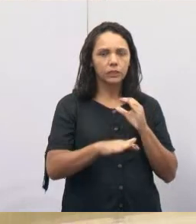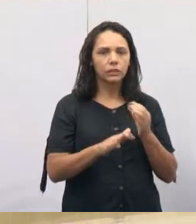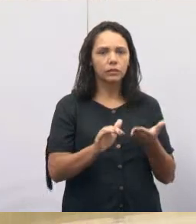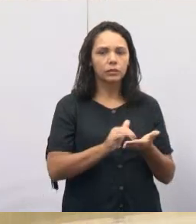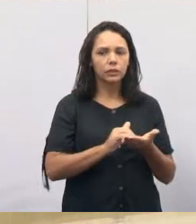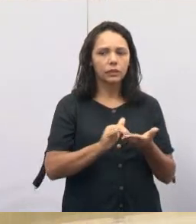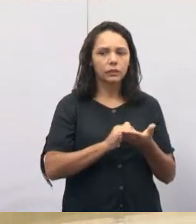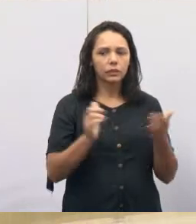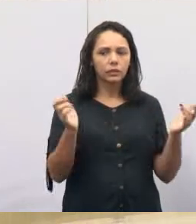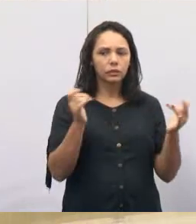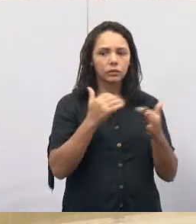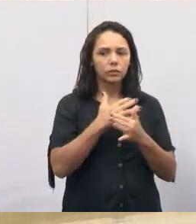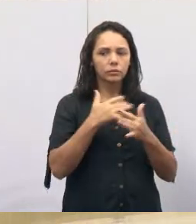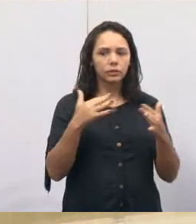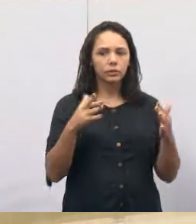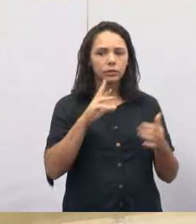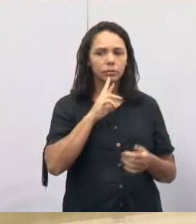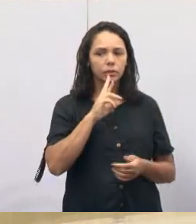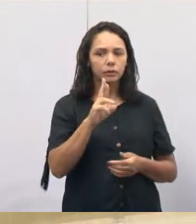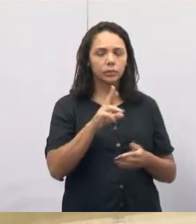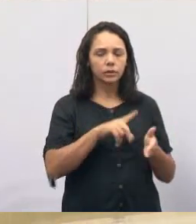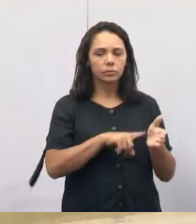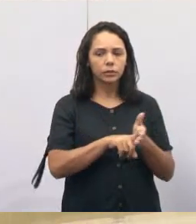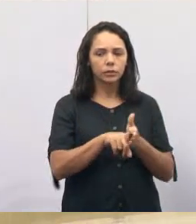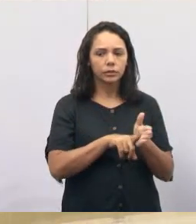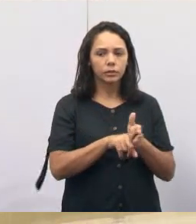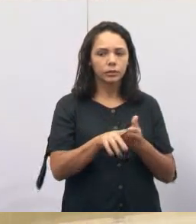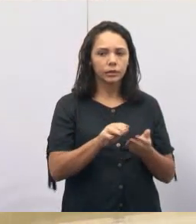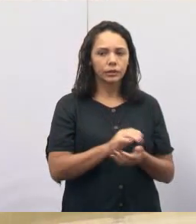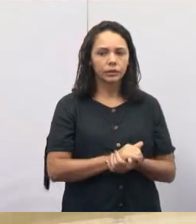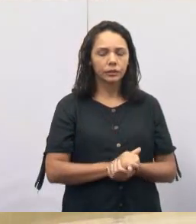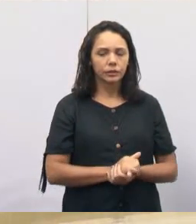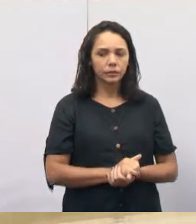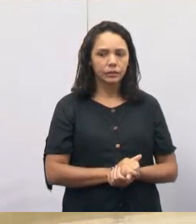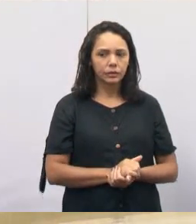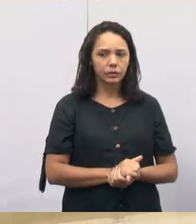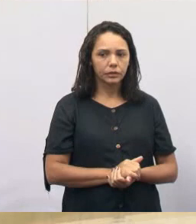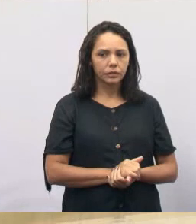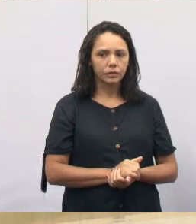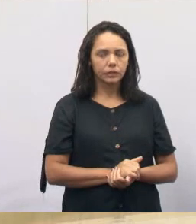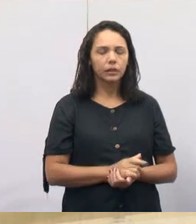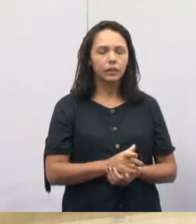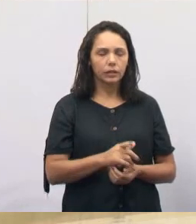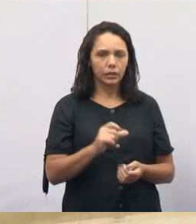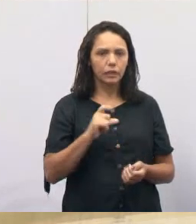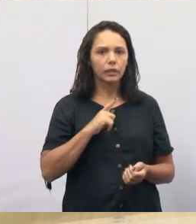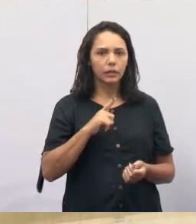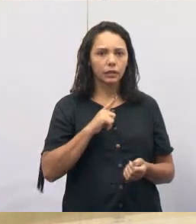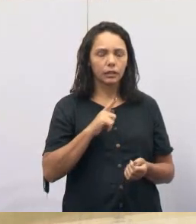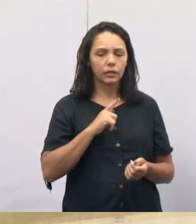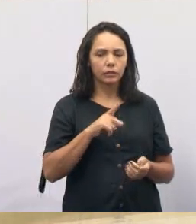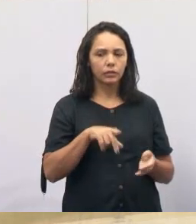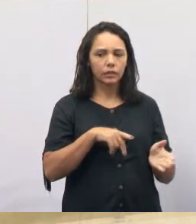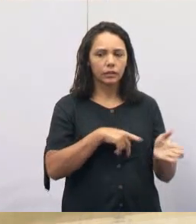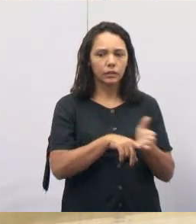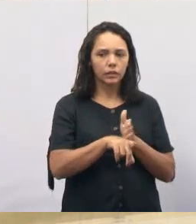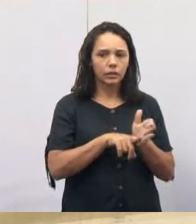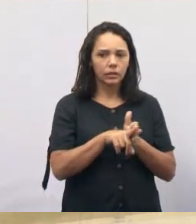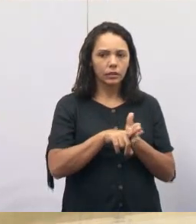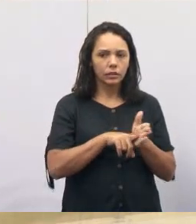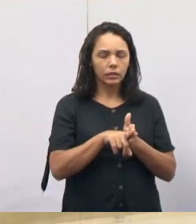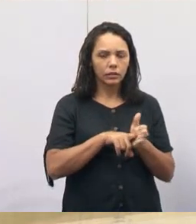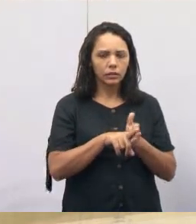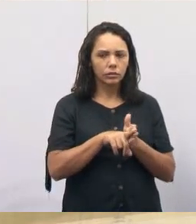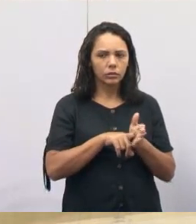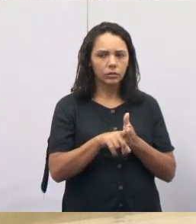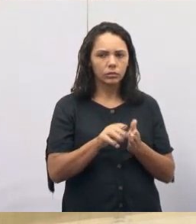questionamentos apresentados. Foi realizado estudo técnico de monitoramento de fluxo de apuração de